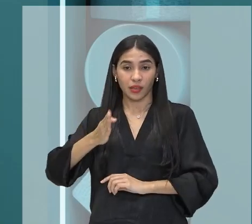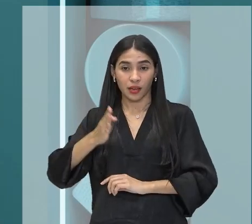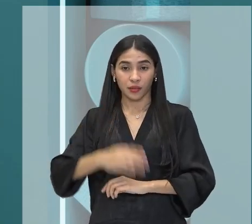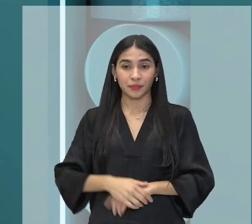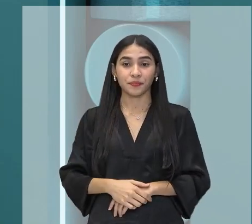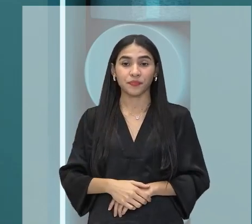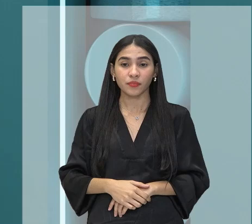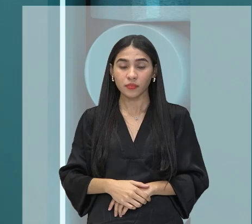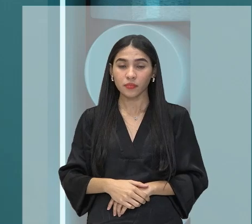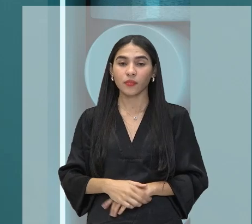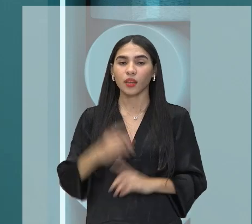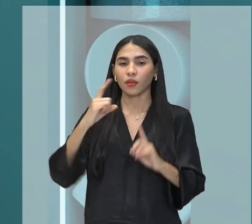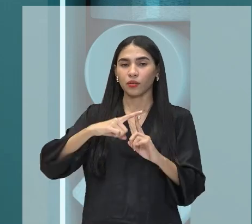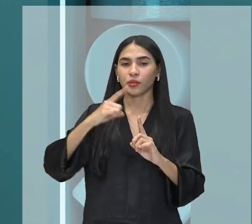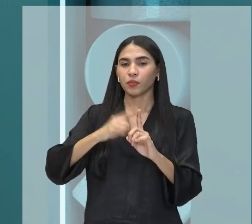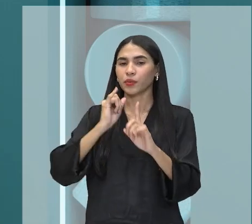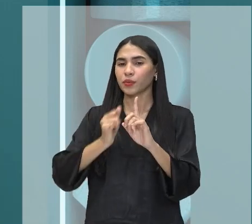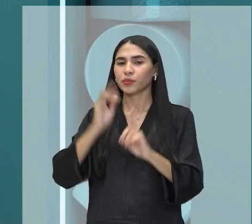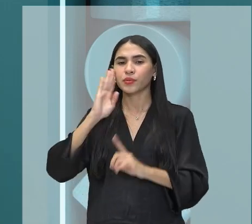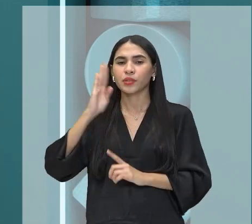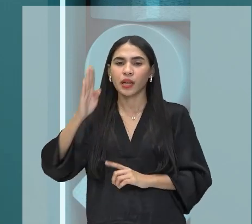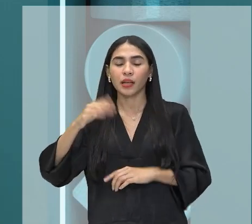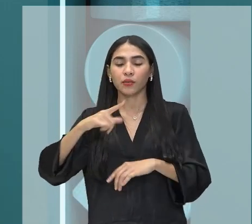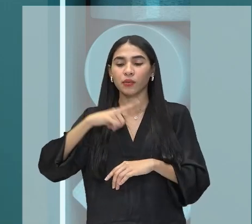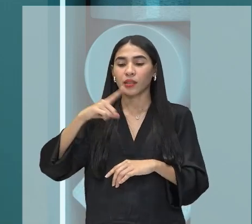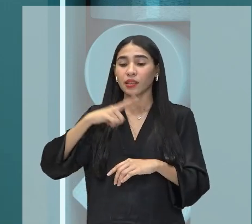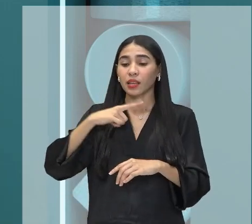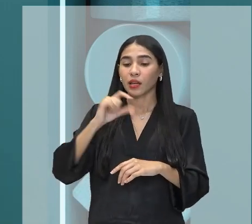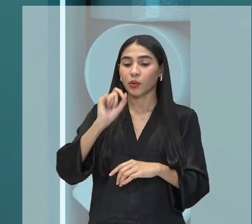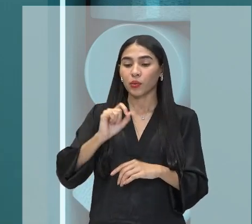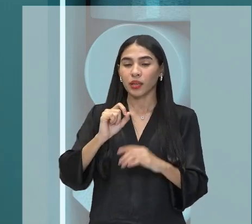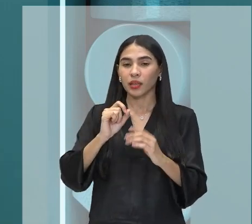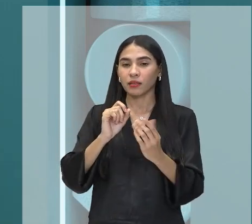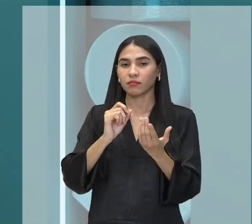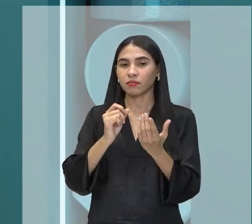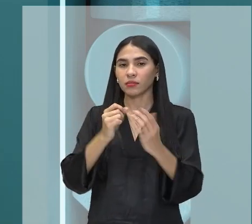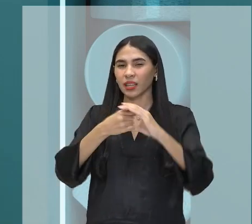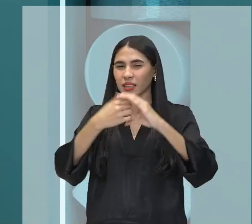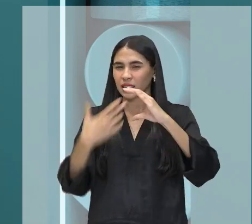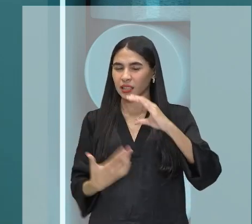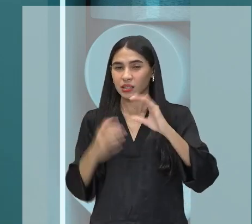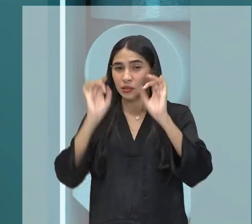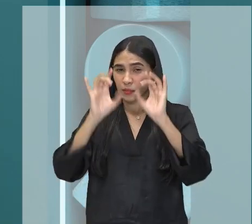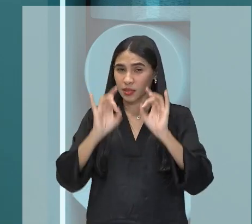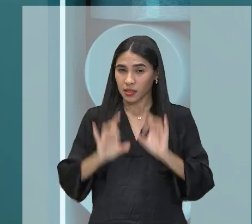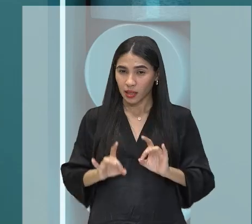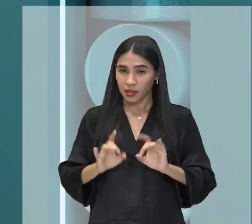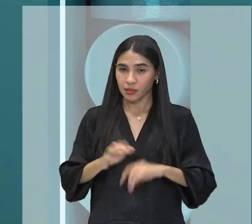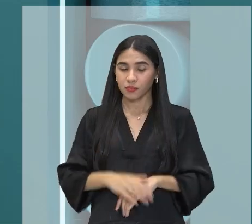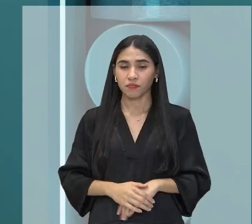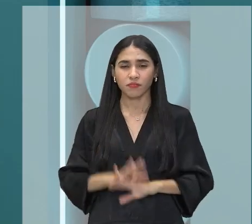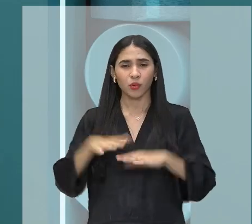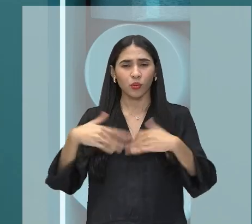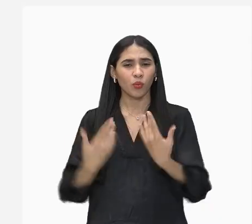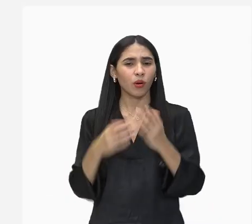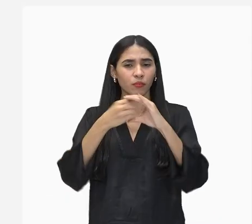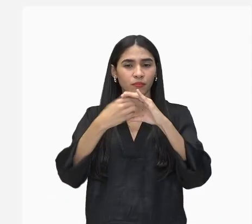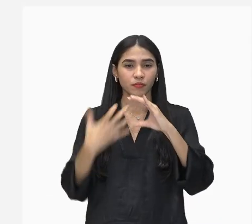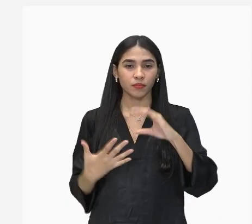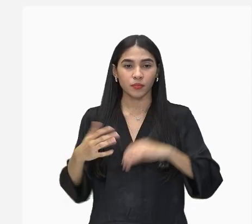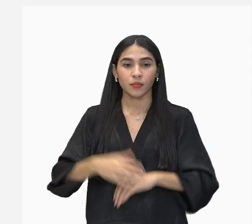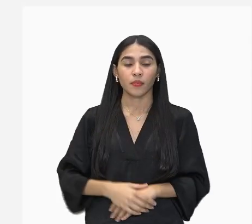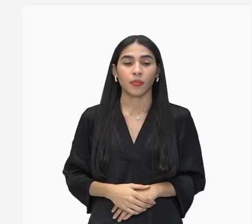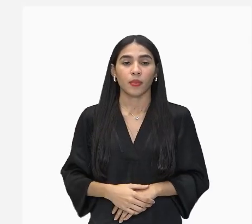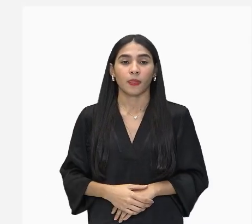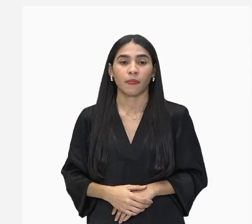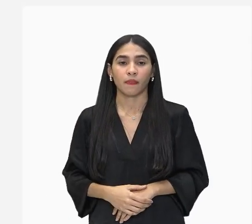direto. E esse tipo de discurso possui marcas que são bem características dele. Então, quais são essas marcas? Quais são as características? Vamos